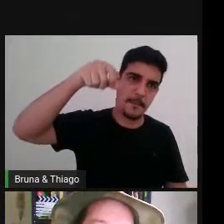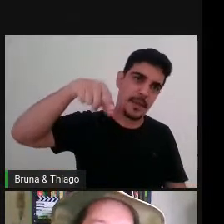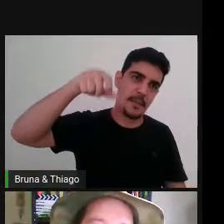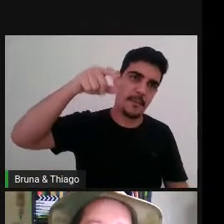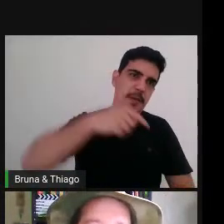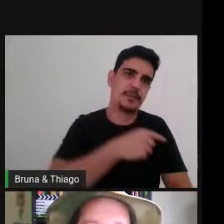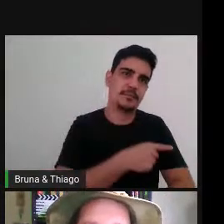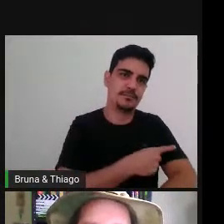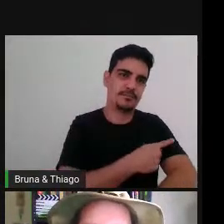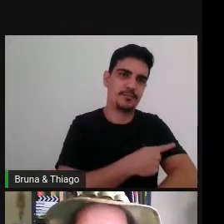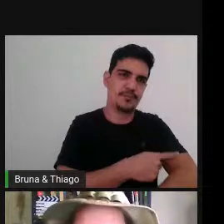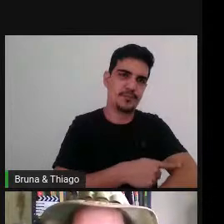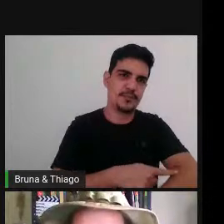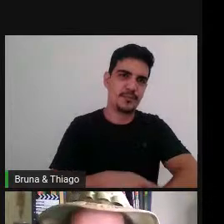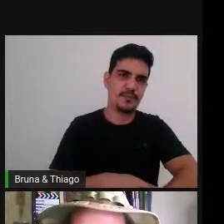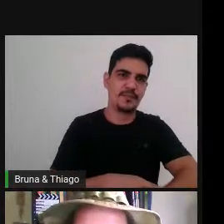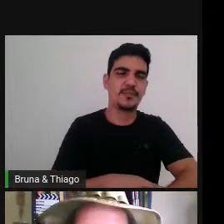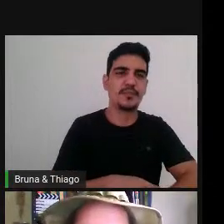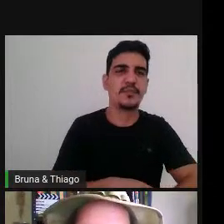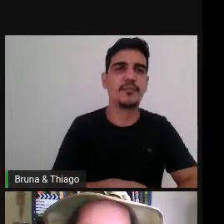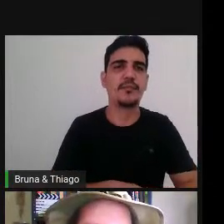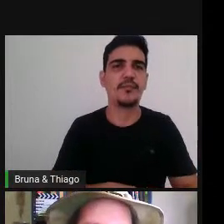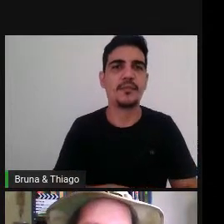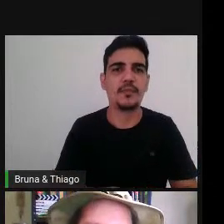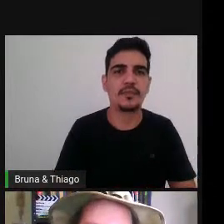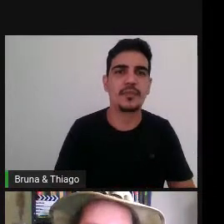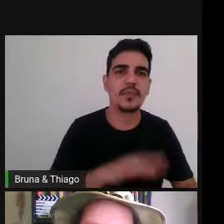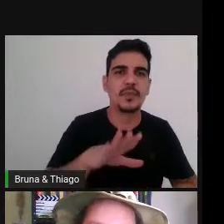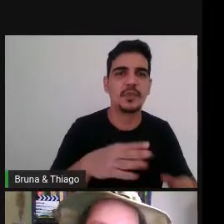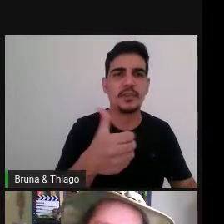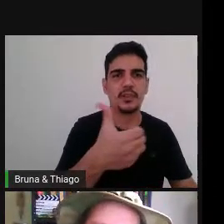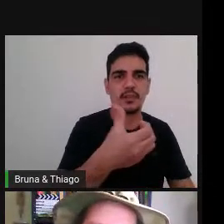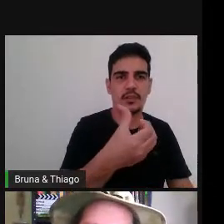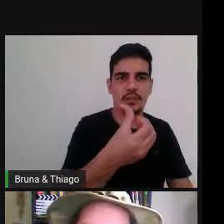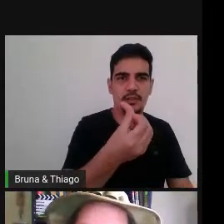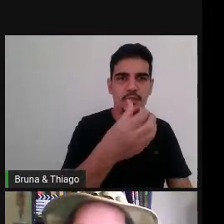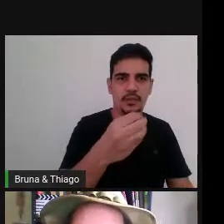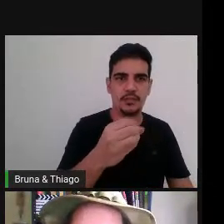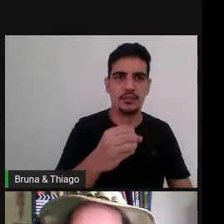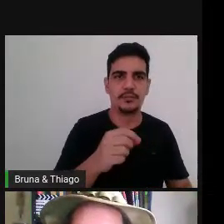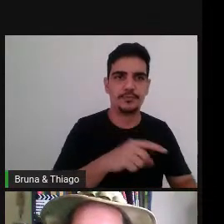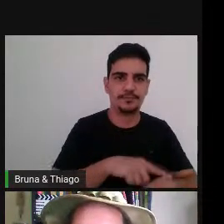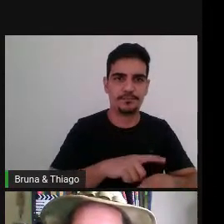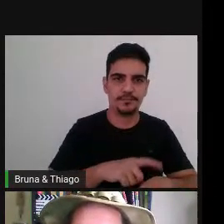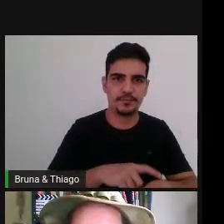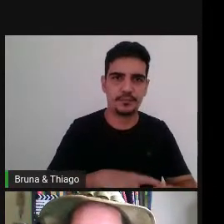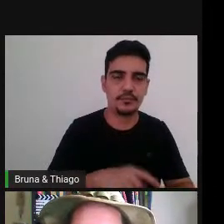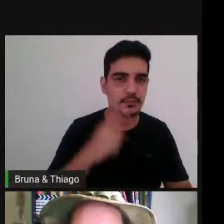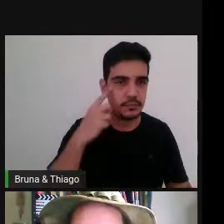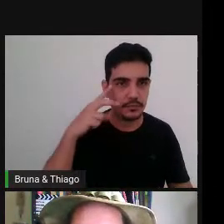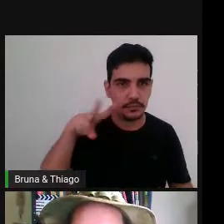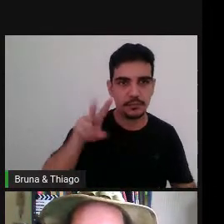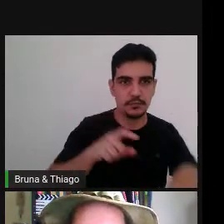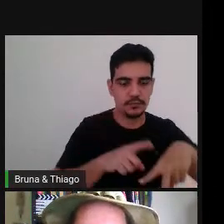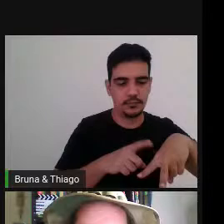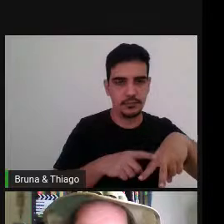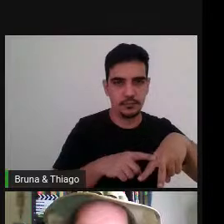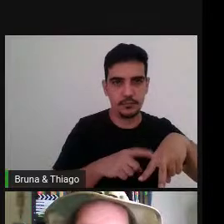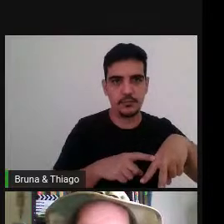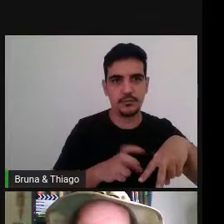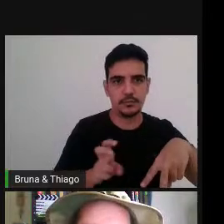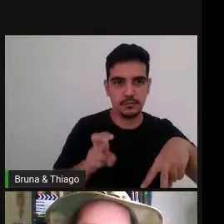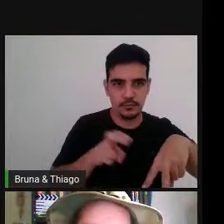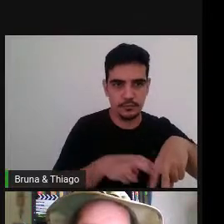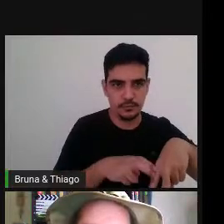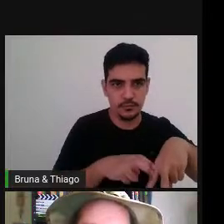e essa serpente está tombada na nossa coleção aqui no laboratório. Aqui é o local do acidente, né? Foi na coxa dele.